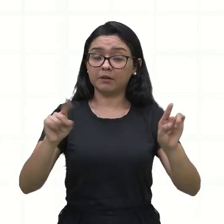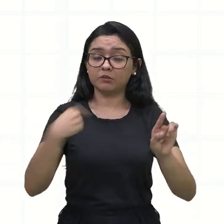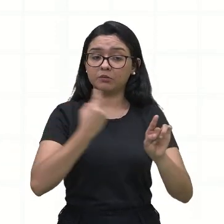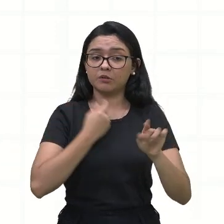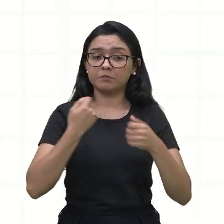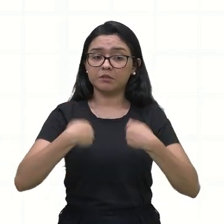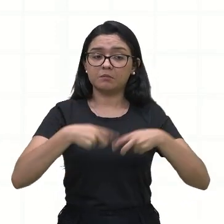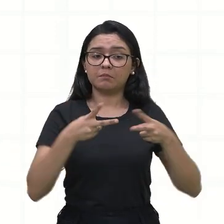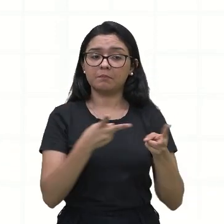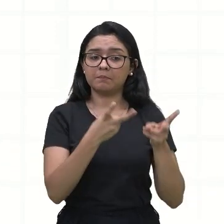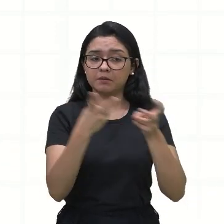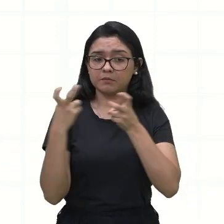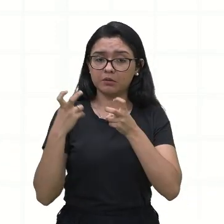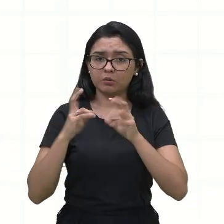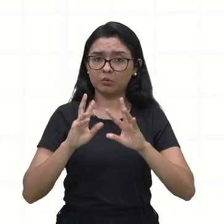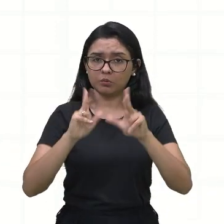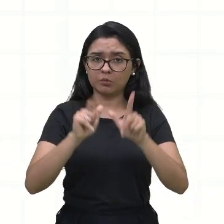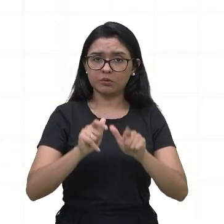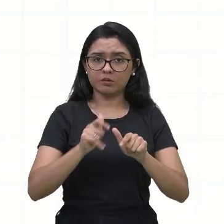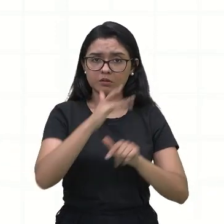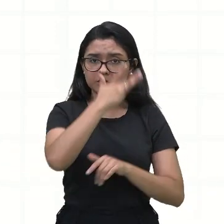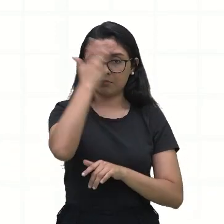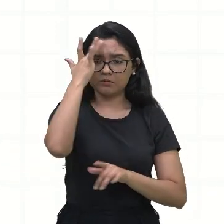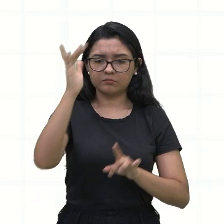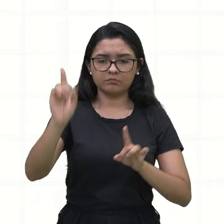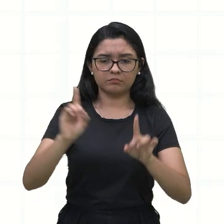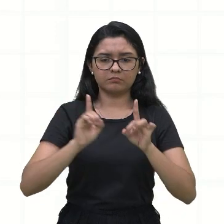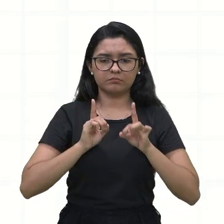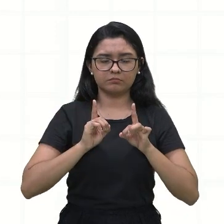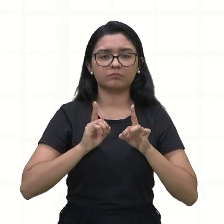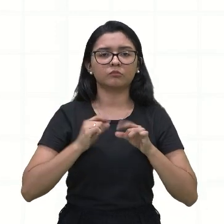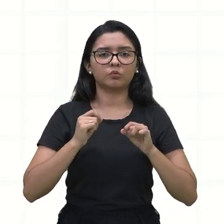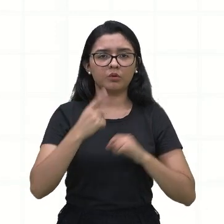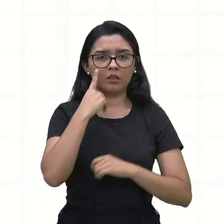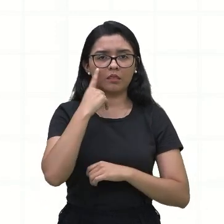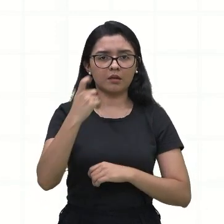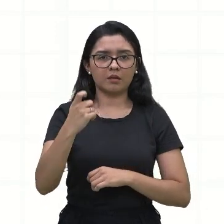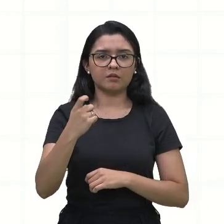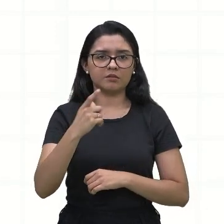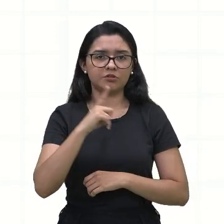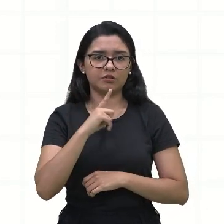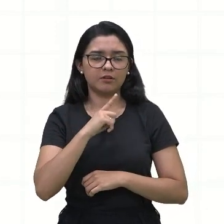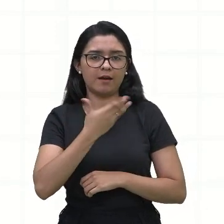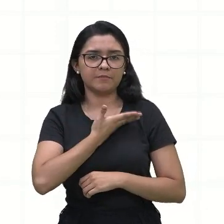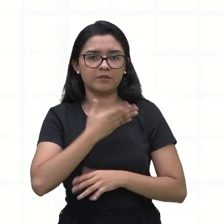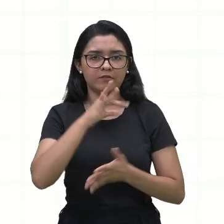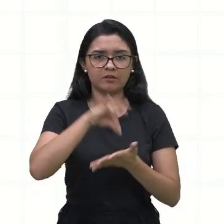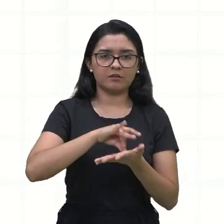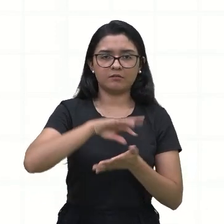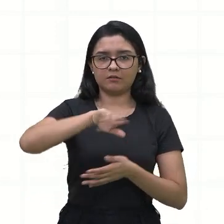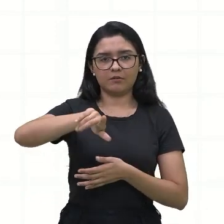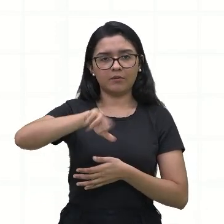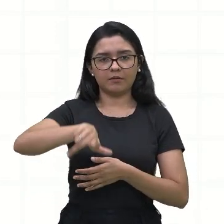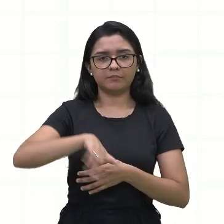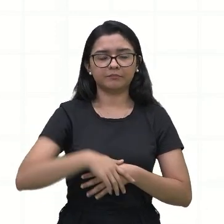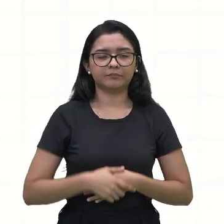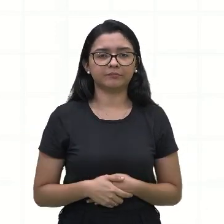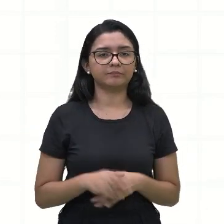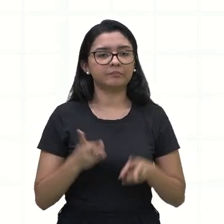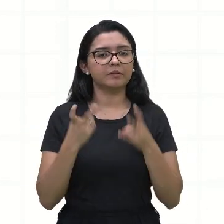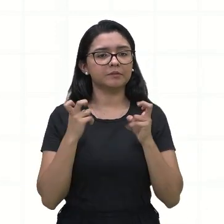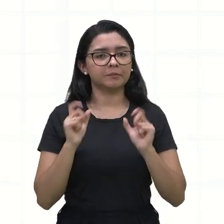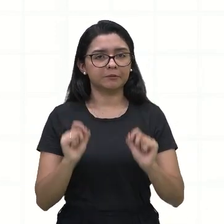reconhecer que nem todas as pessoas se aproximam de nós são verdadeiramente amigos. Notaram